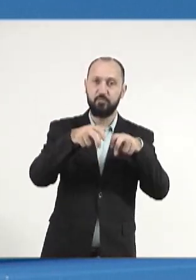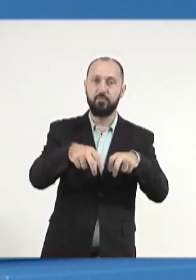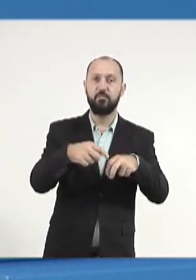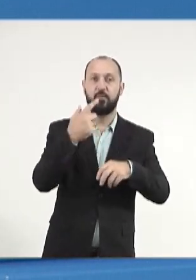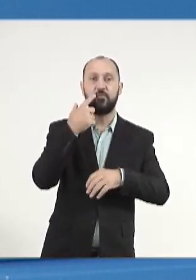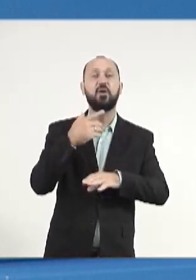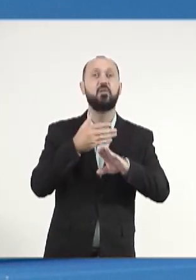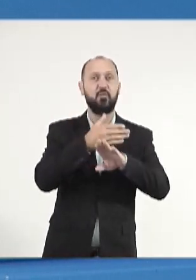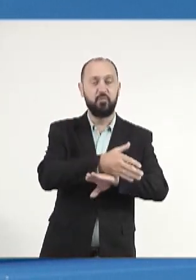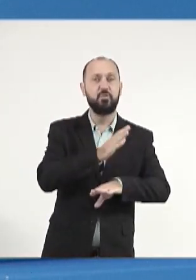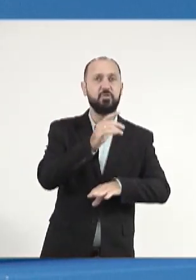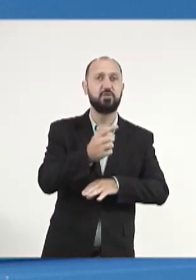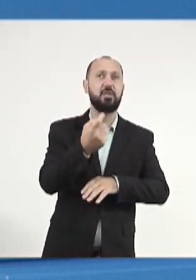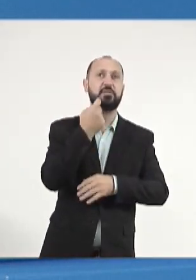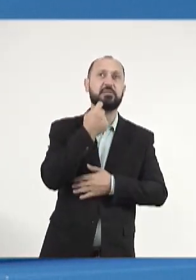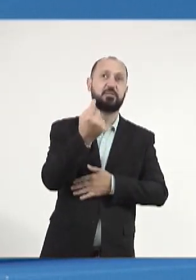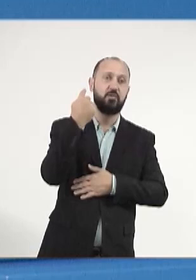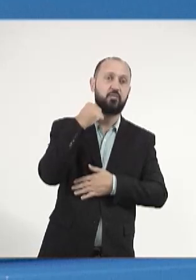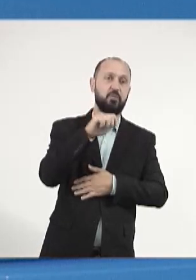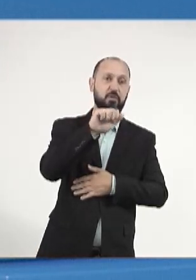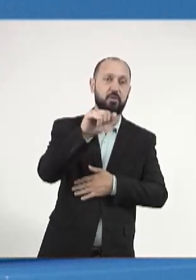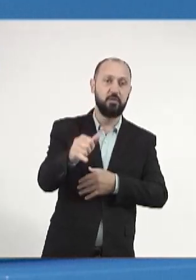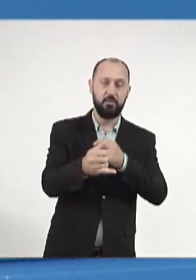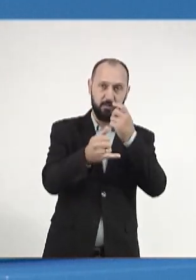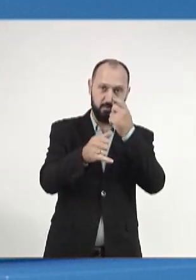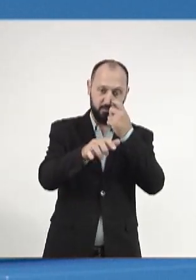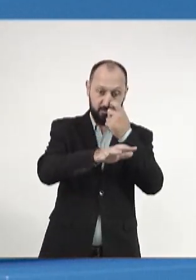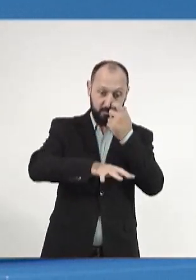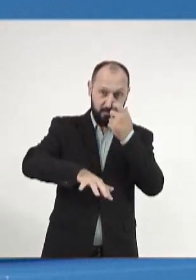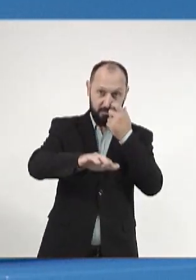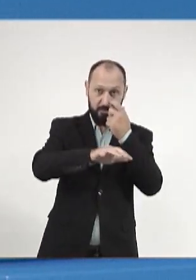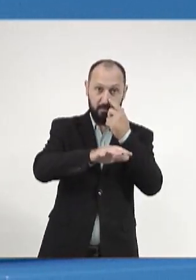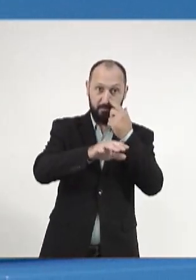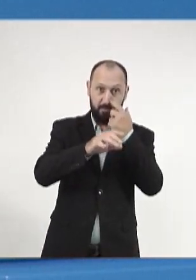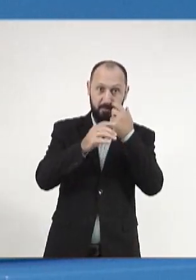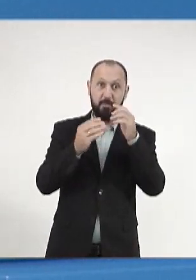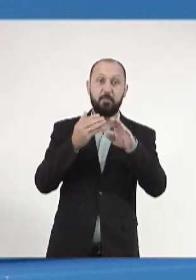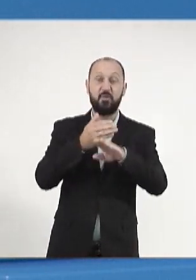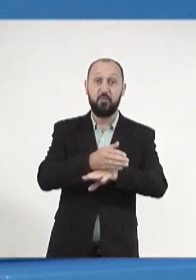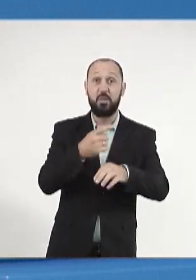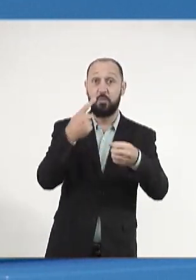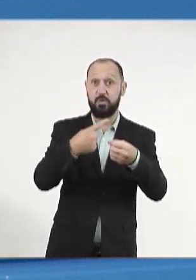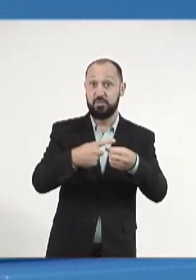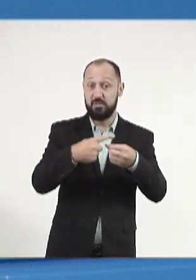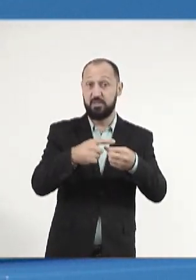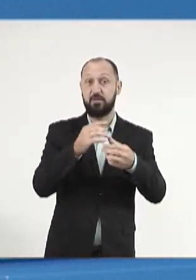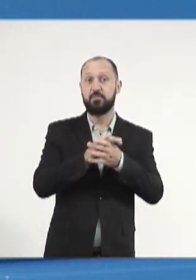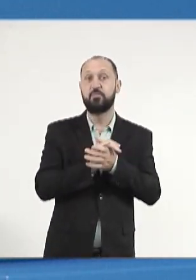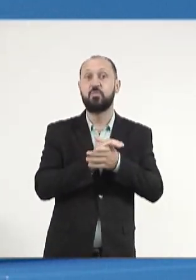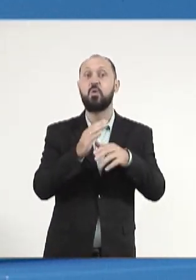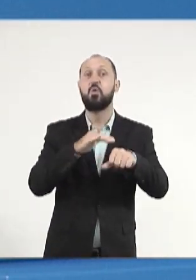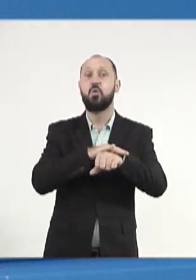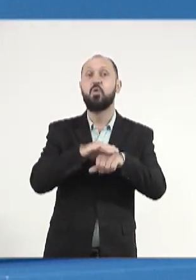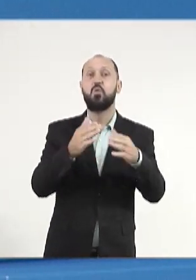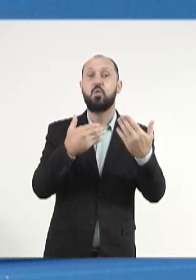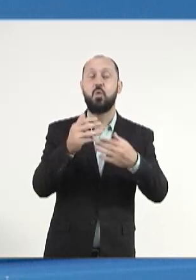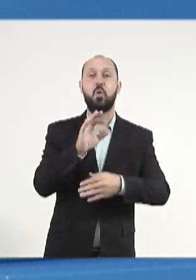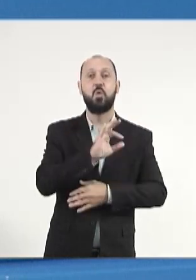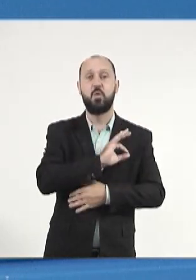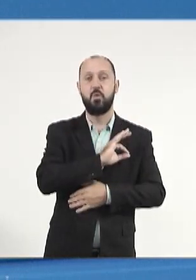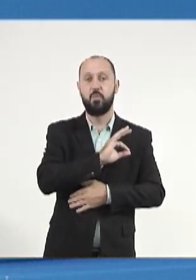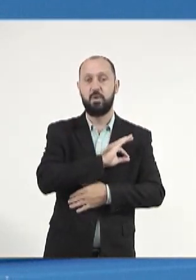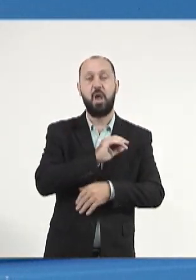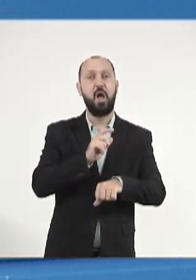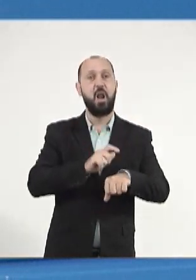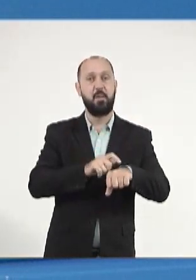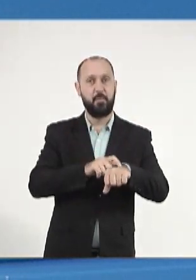dizer que eu estive em Antônio João na sexta-feira, não estive na área, mas eu estive em Antônio João, inclusive conversei com policiais